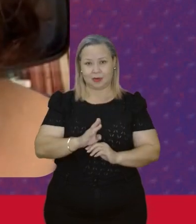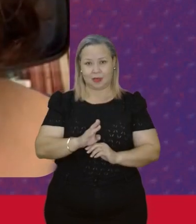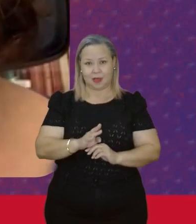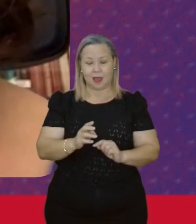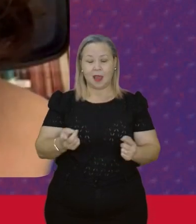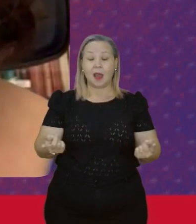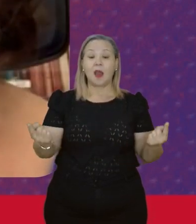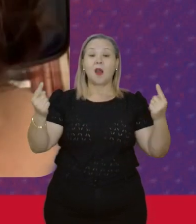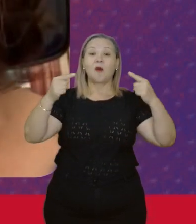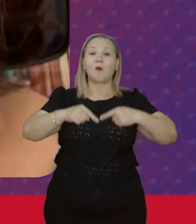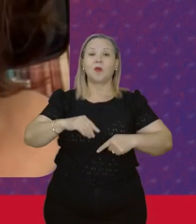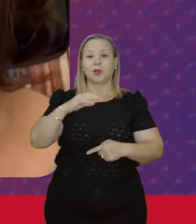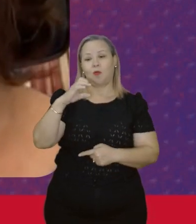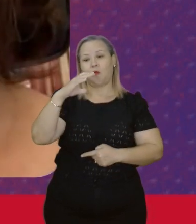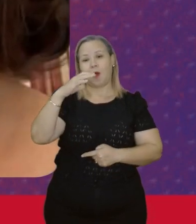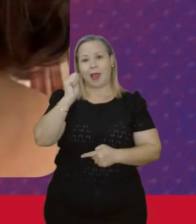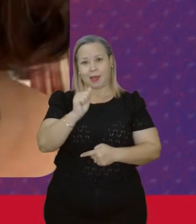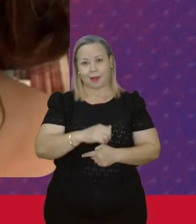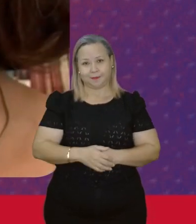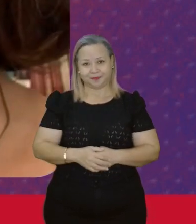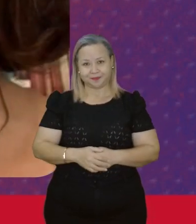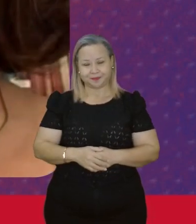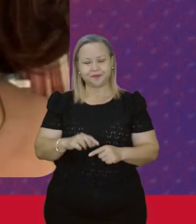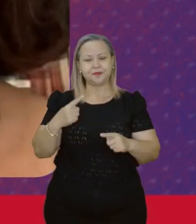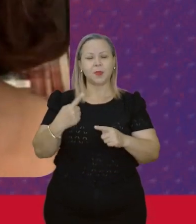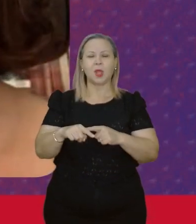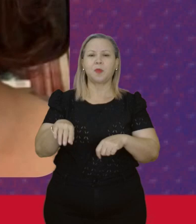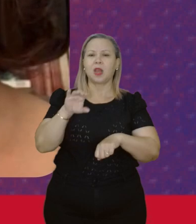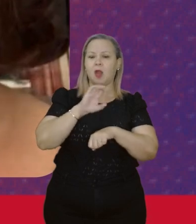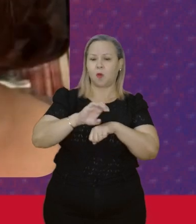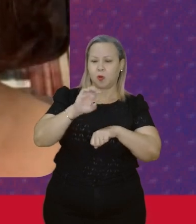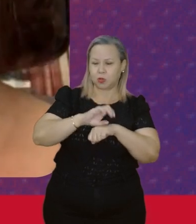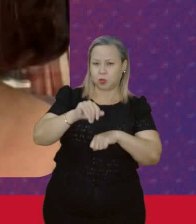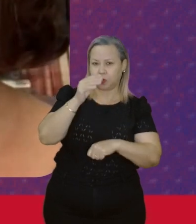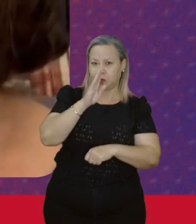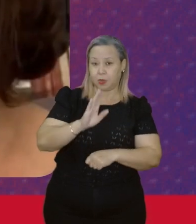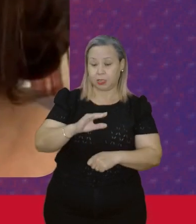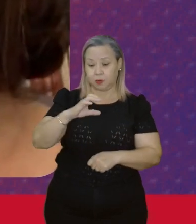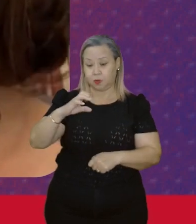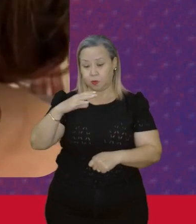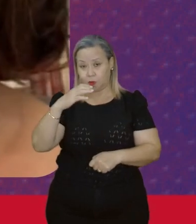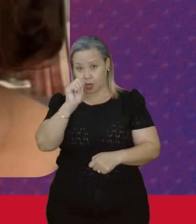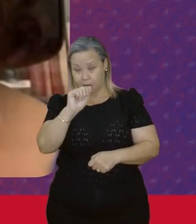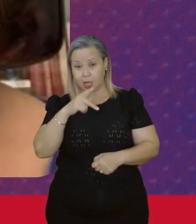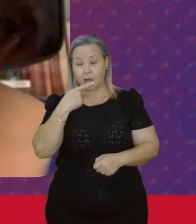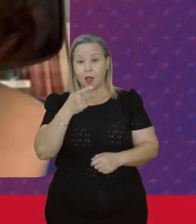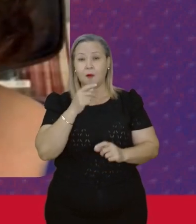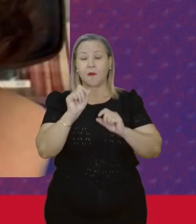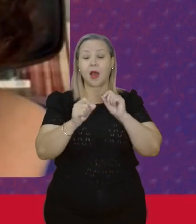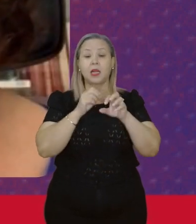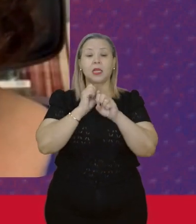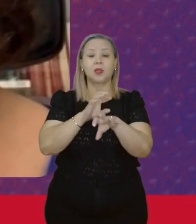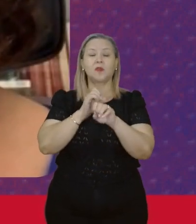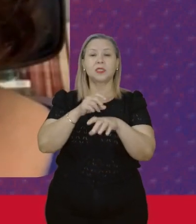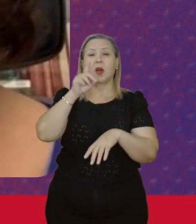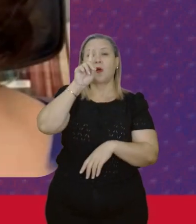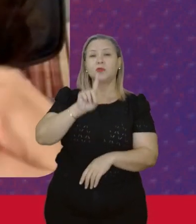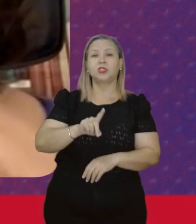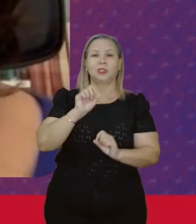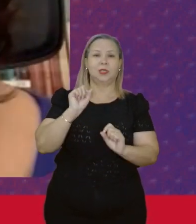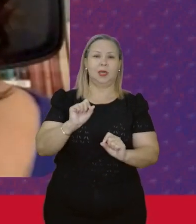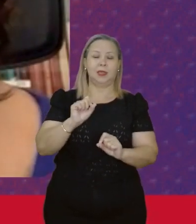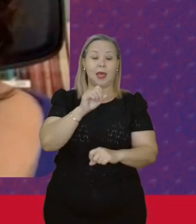Adolescente. Porque tanto a Constituição do Brasil quanto o ECA dizem que a educação é um direito